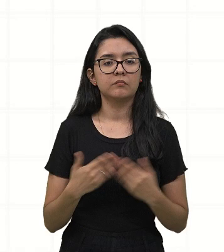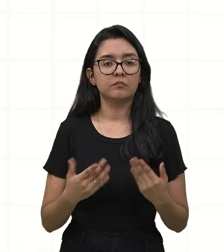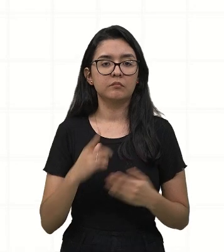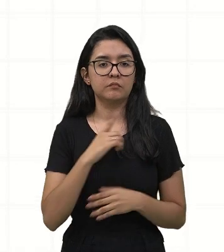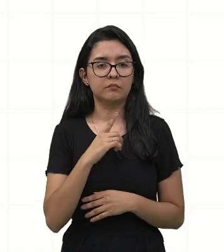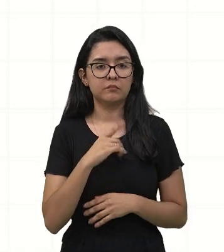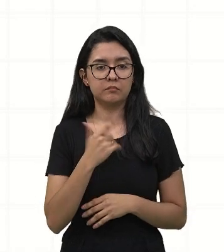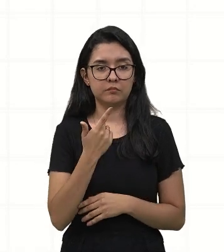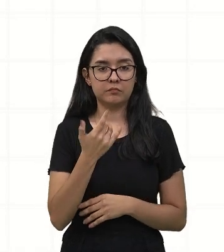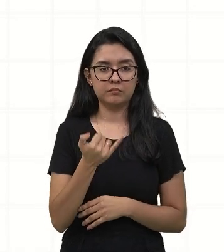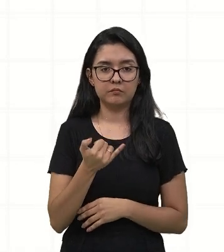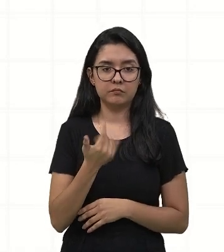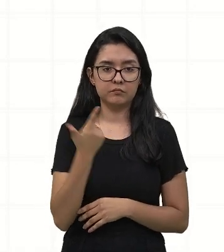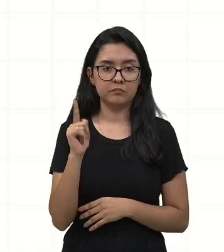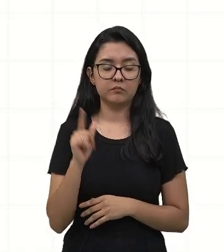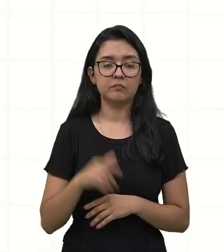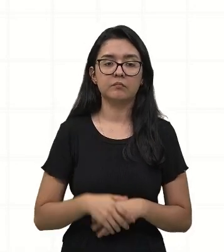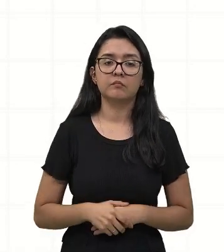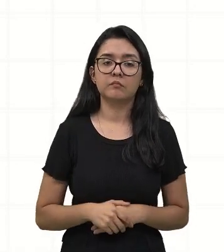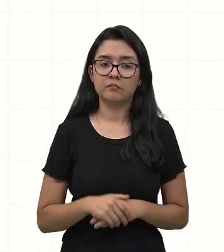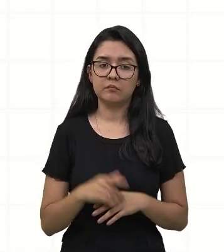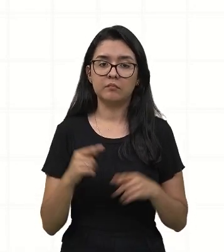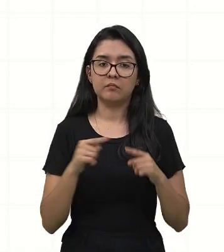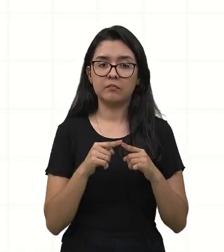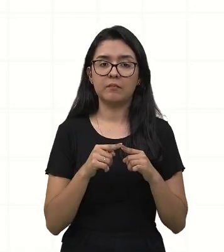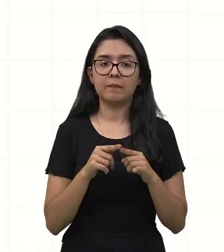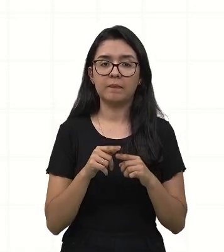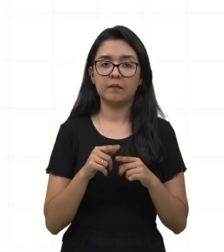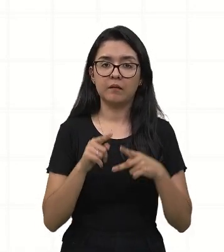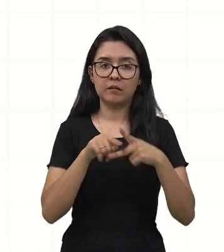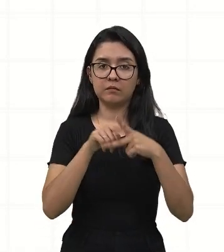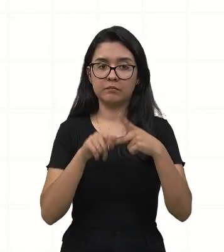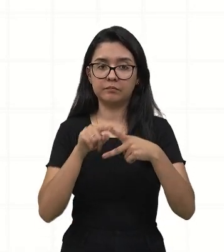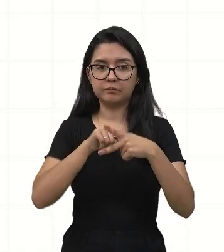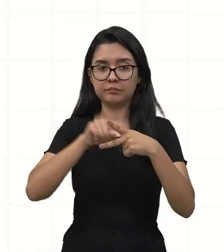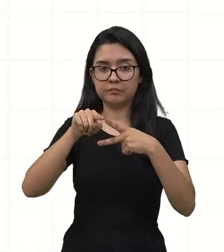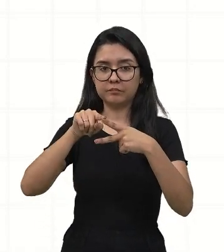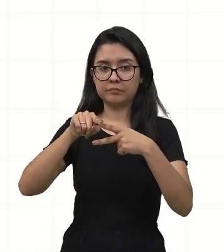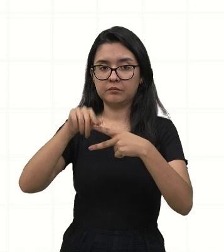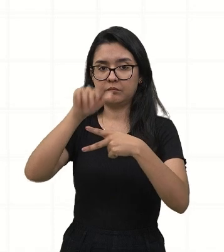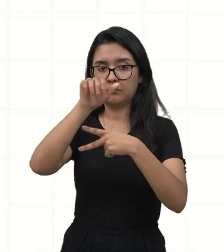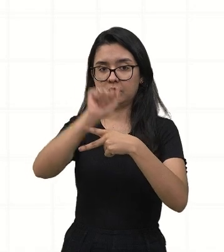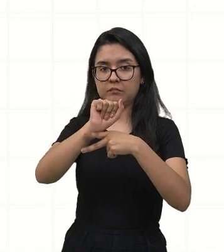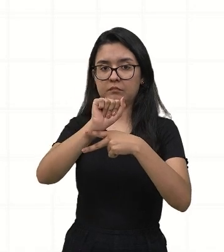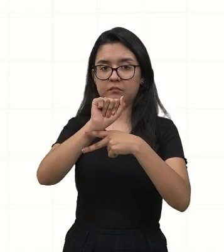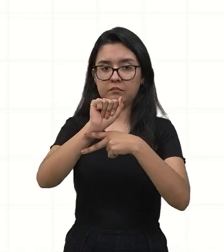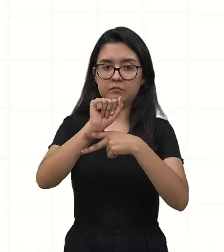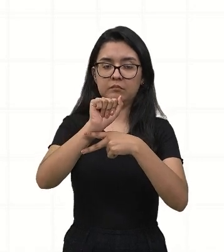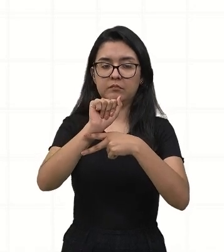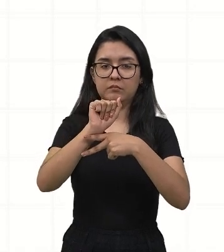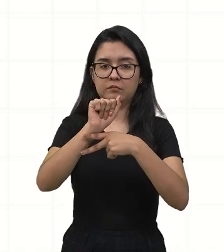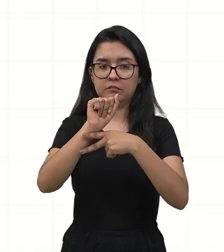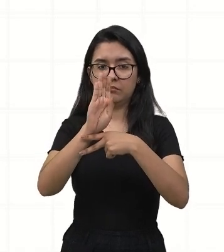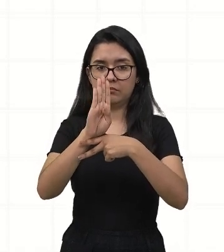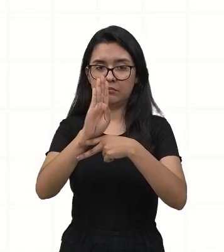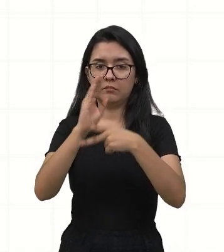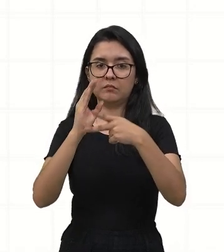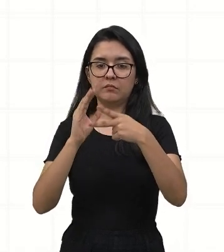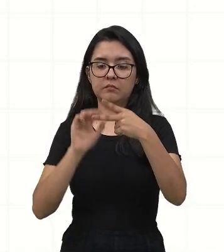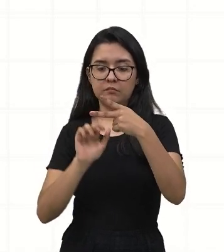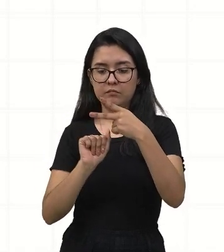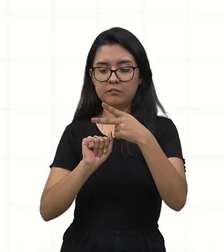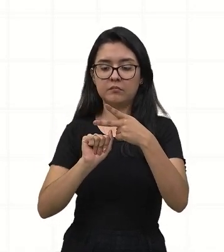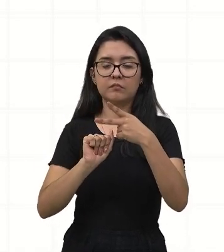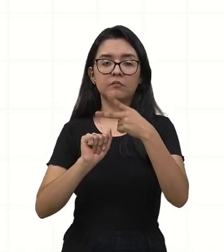pincel. Aqui o lado AB, tá bom? E aqui eu tenho o lado AC. Tudo